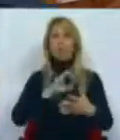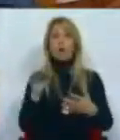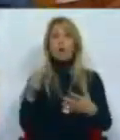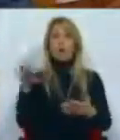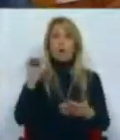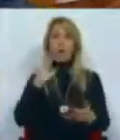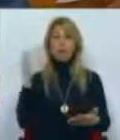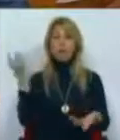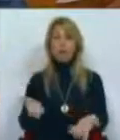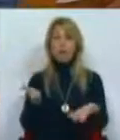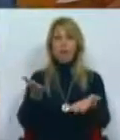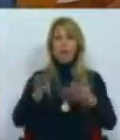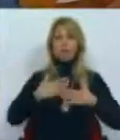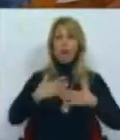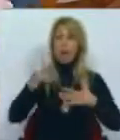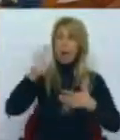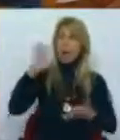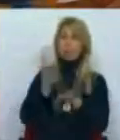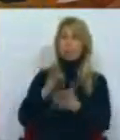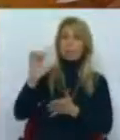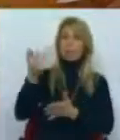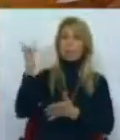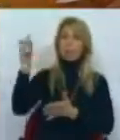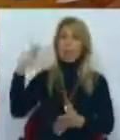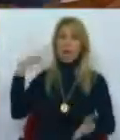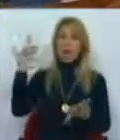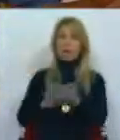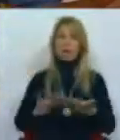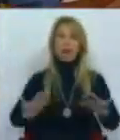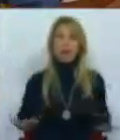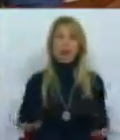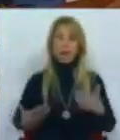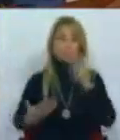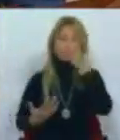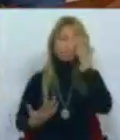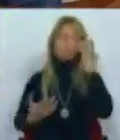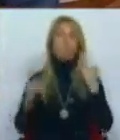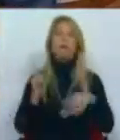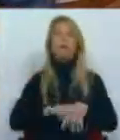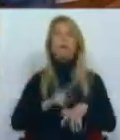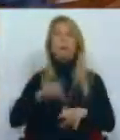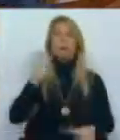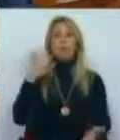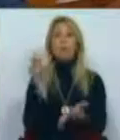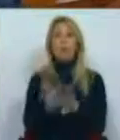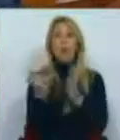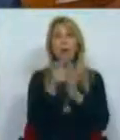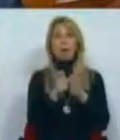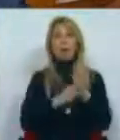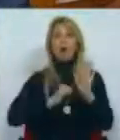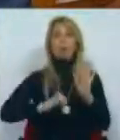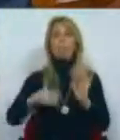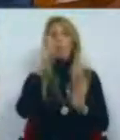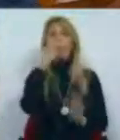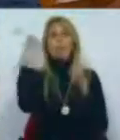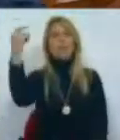ao longo dos últimos quase 15 anos. Nos últimos tempos, a agenda da oposição parece ser apenas